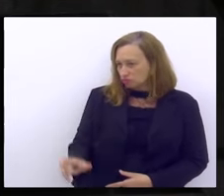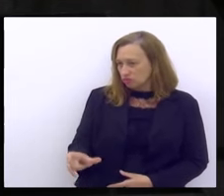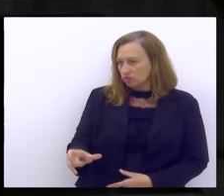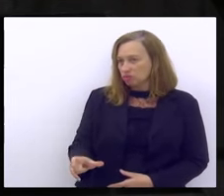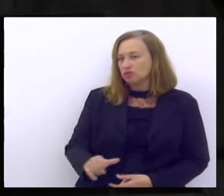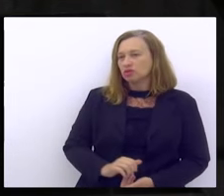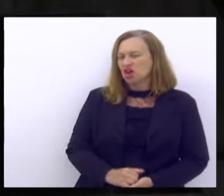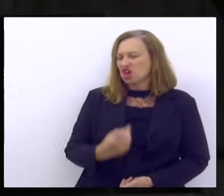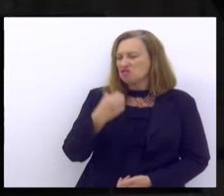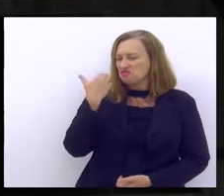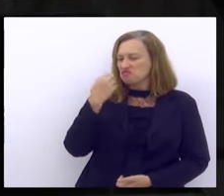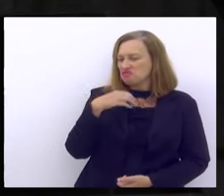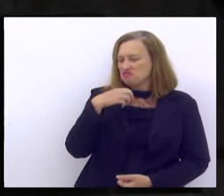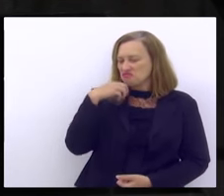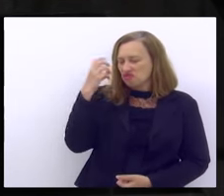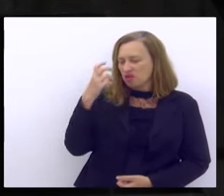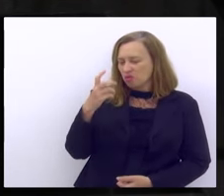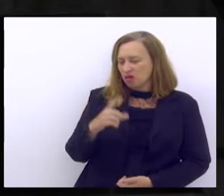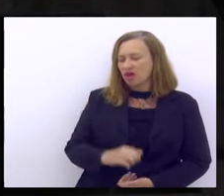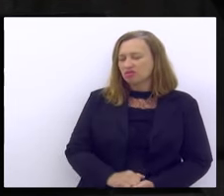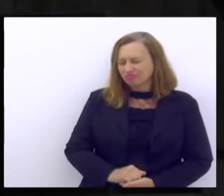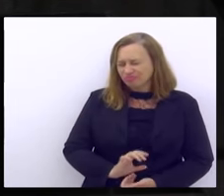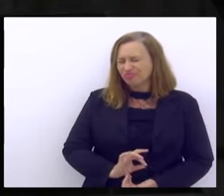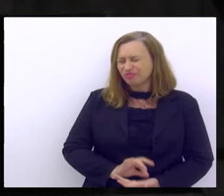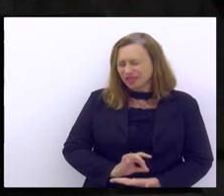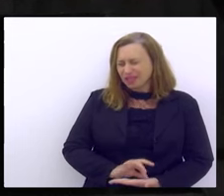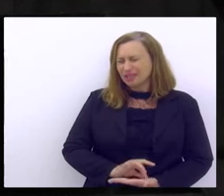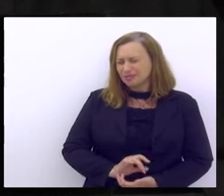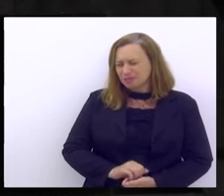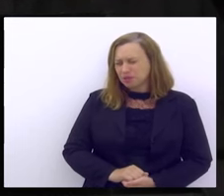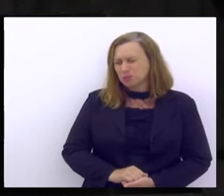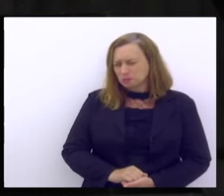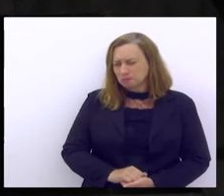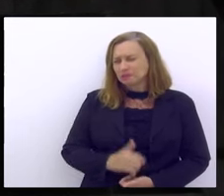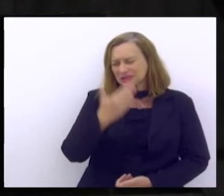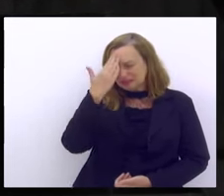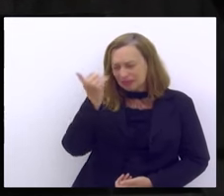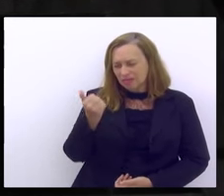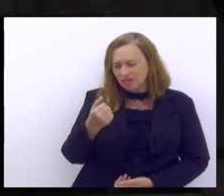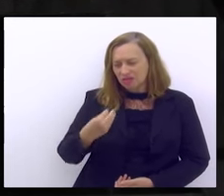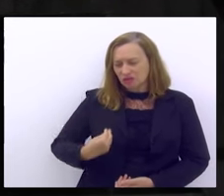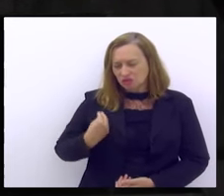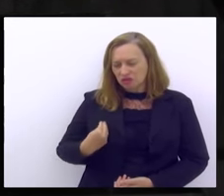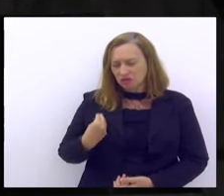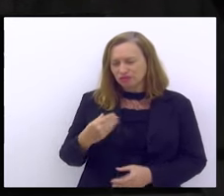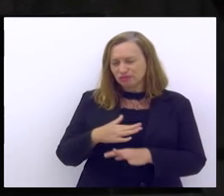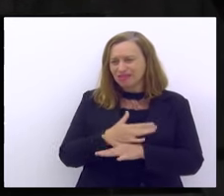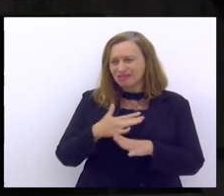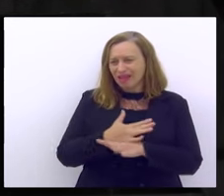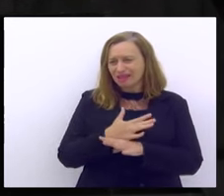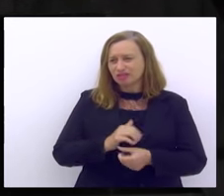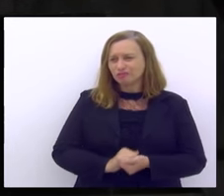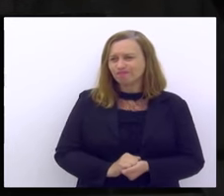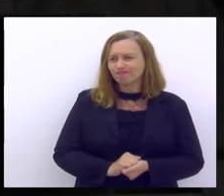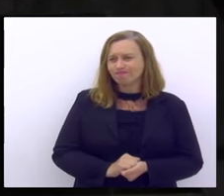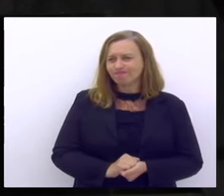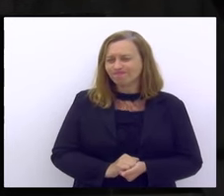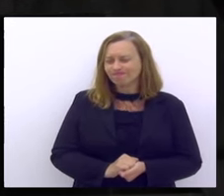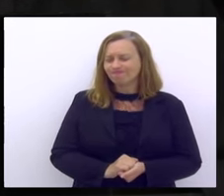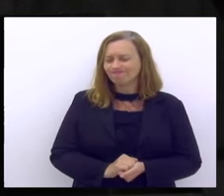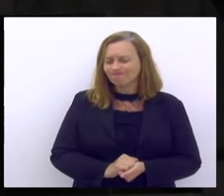Eu fico envergonhado, honestamente, de saber que vivo numa cidade onde